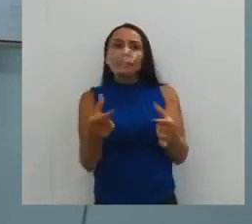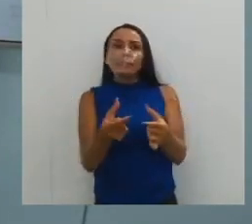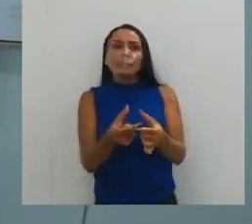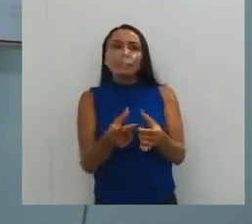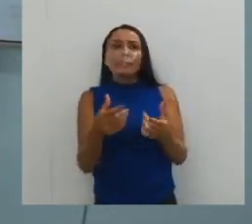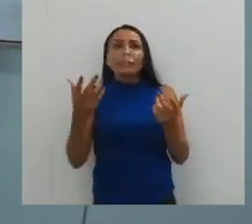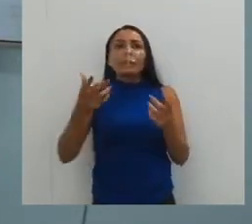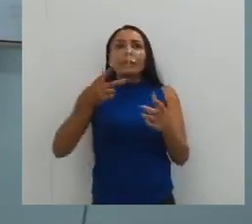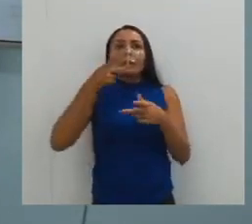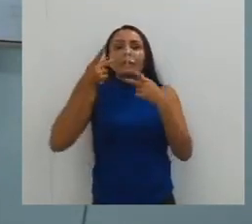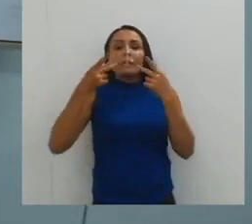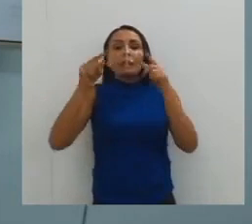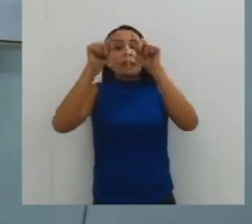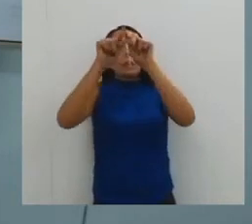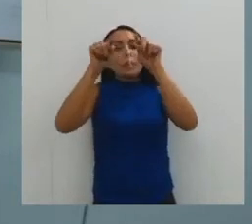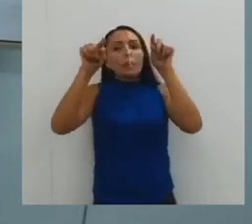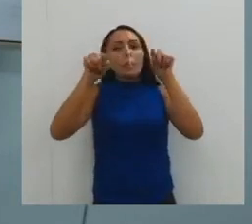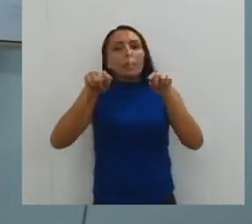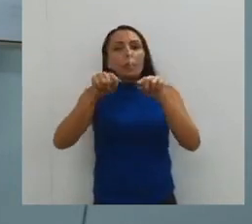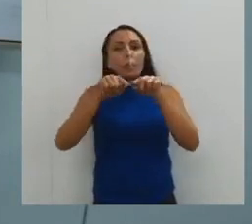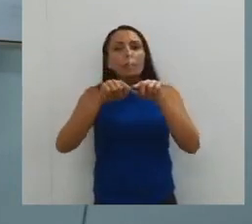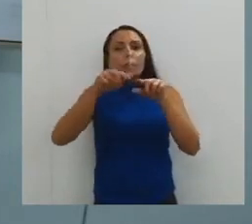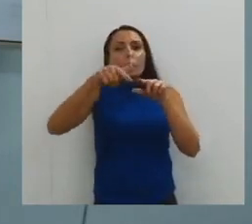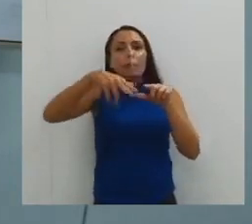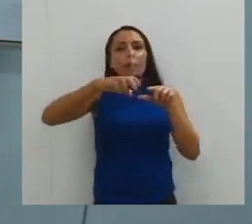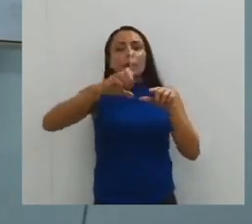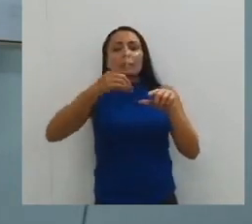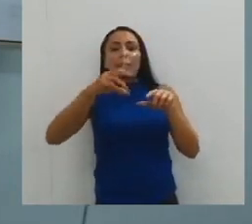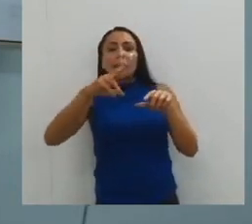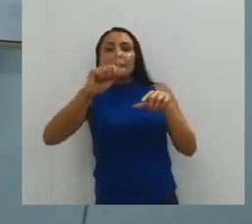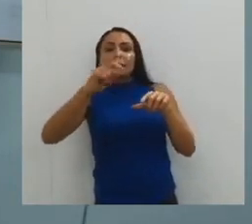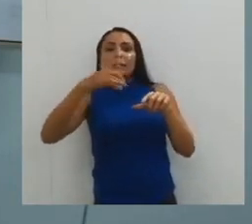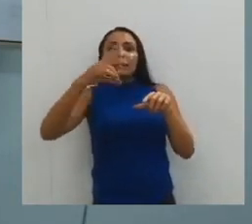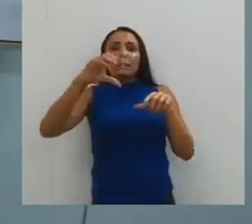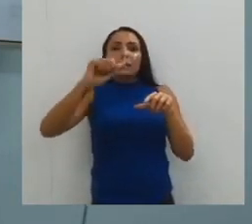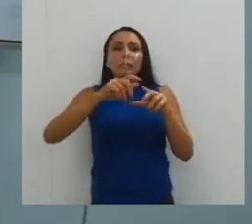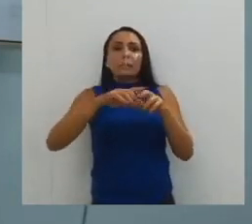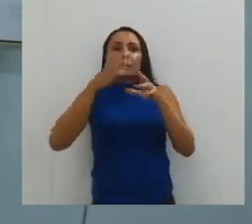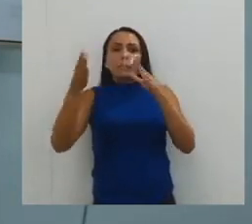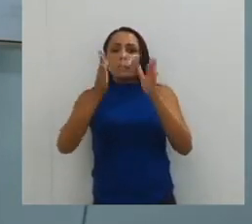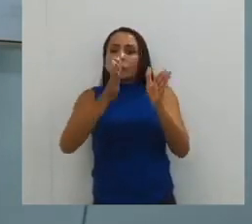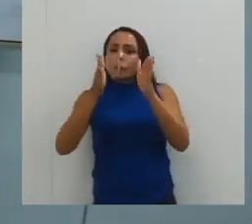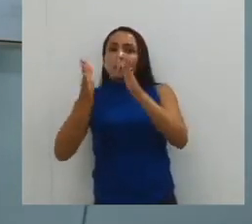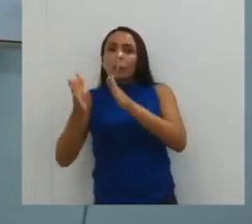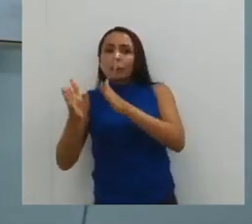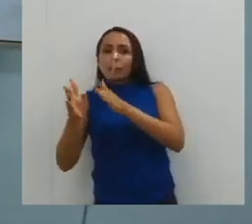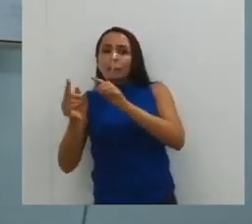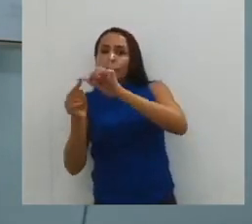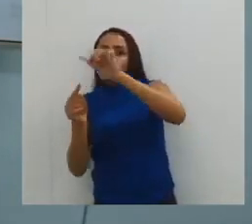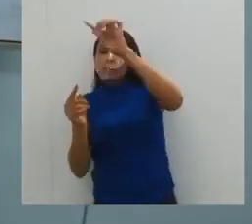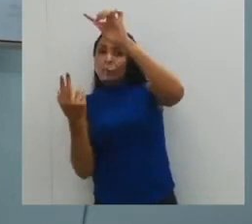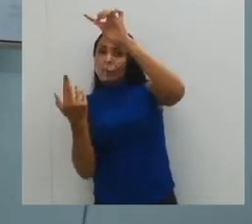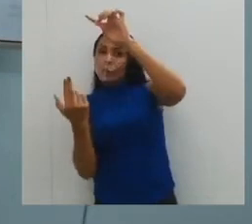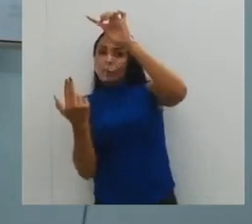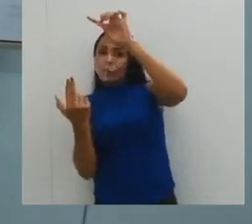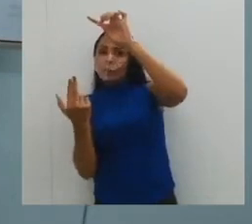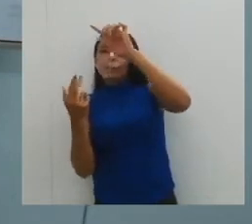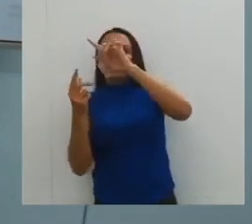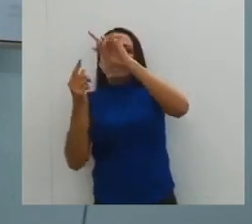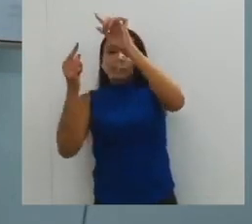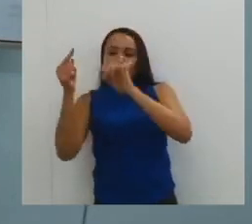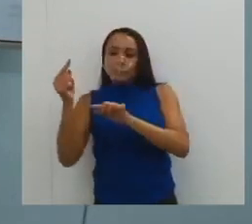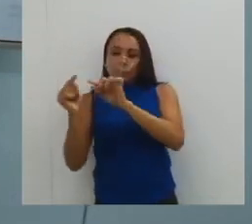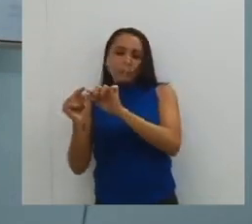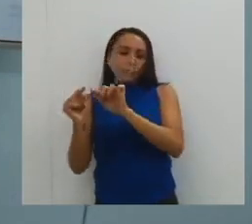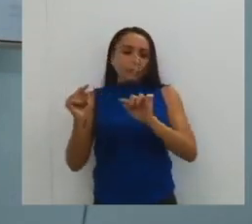lâmina quadrada. Então, se é quadrado, ó, aqui esse lado é igual a esse lado aqui. E a parte de